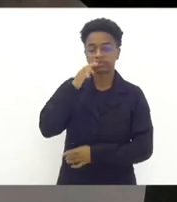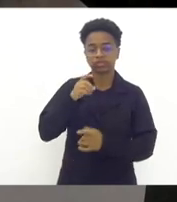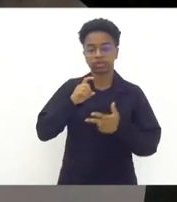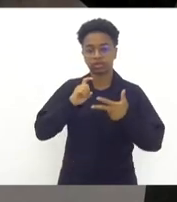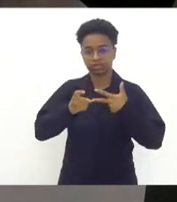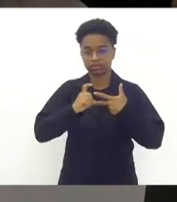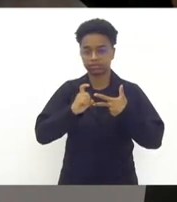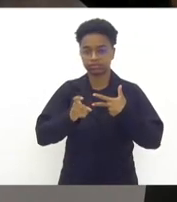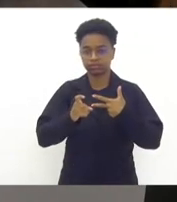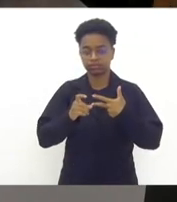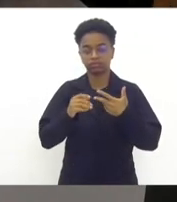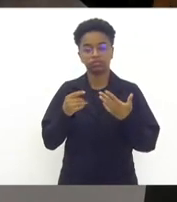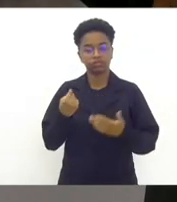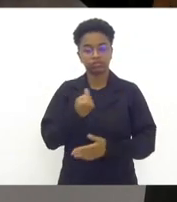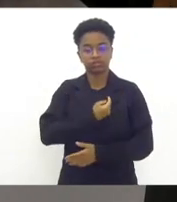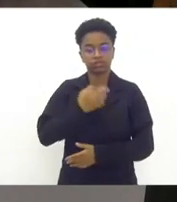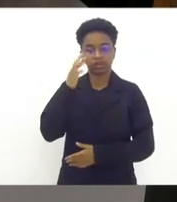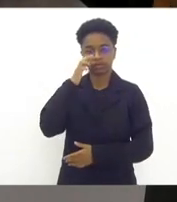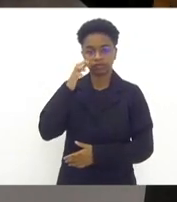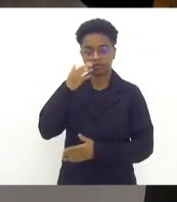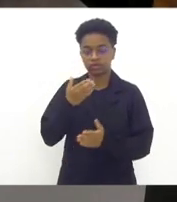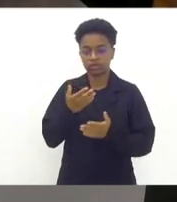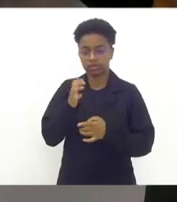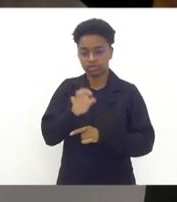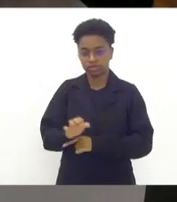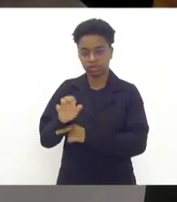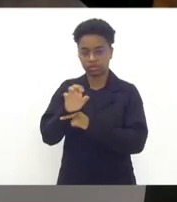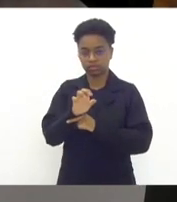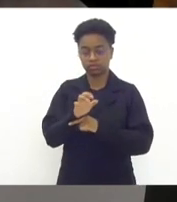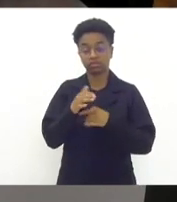Executivo. Nós somos fiscalizadores do Estado.